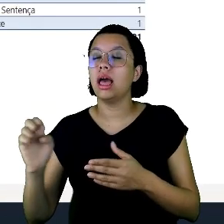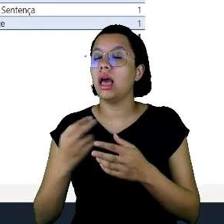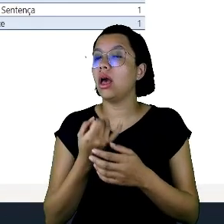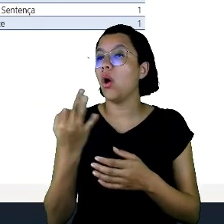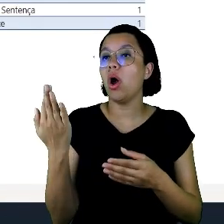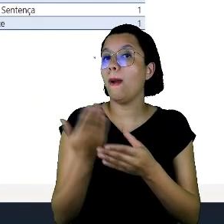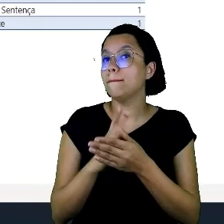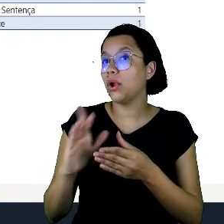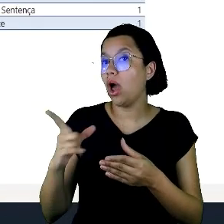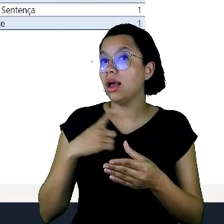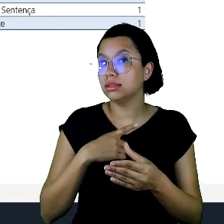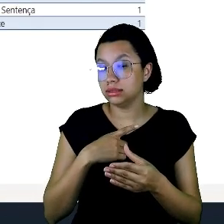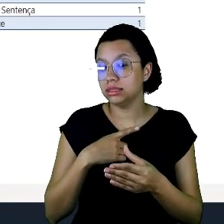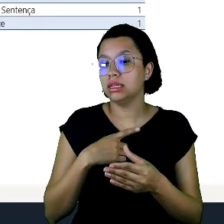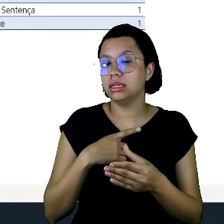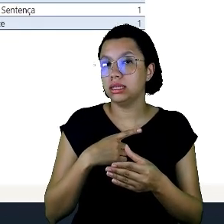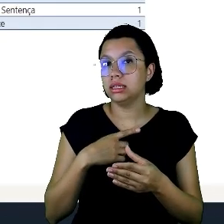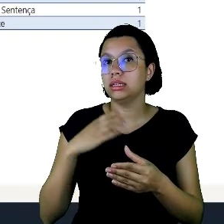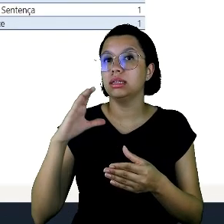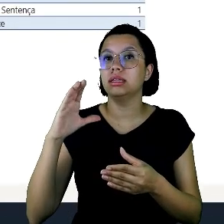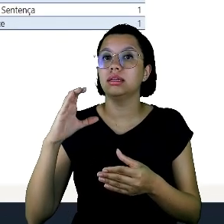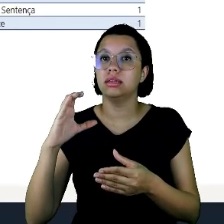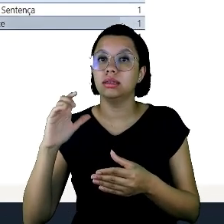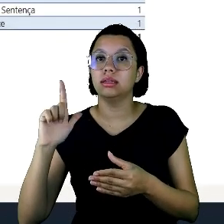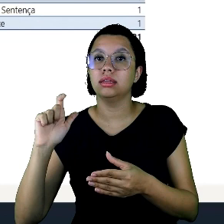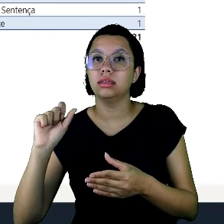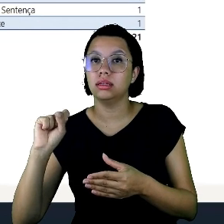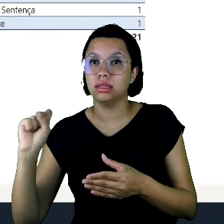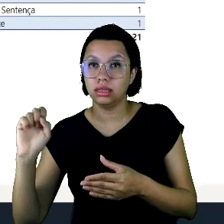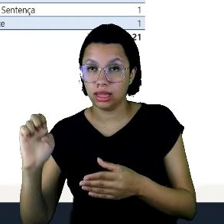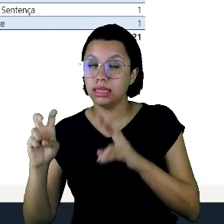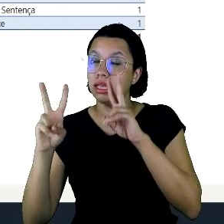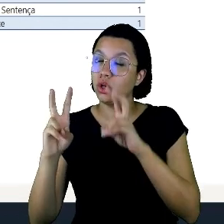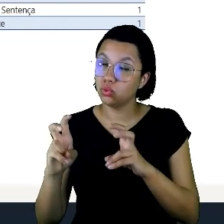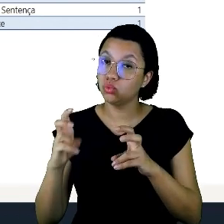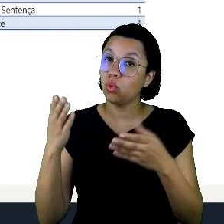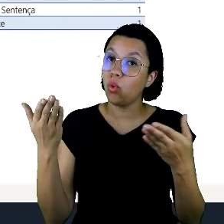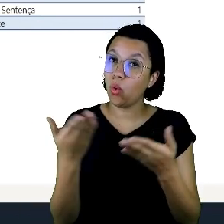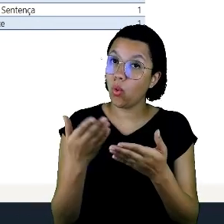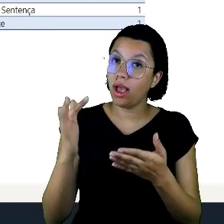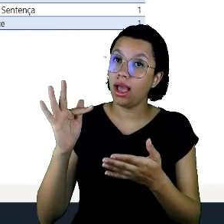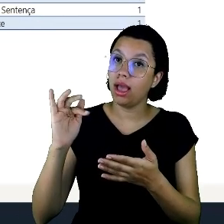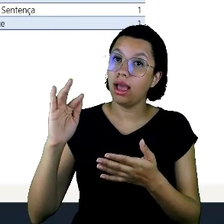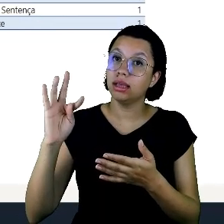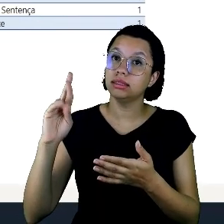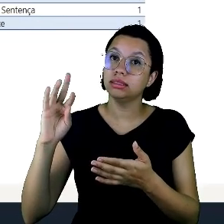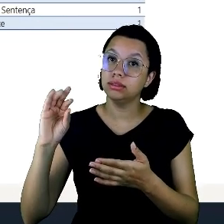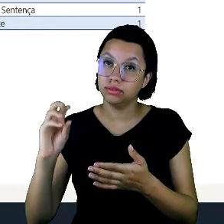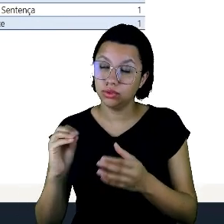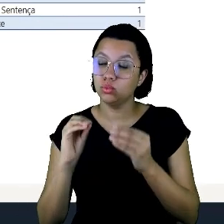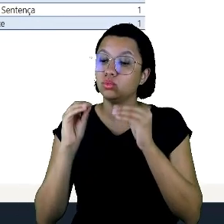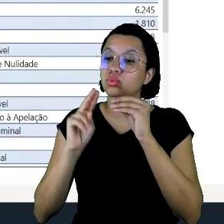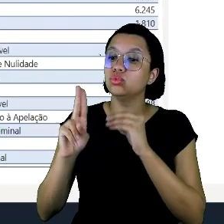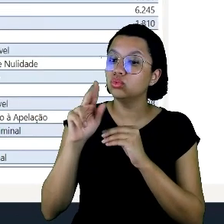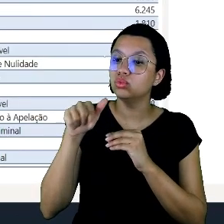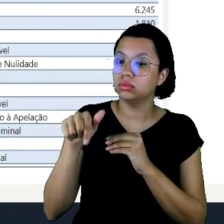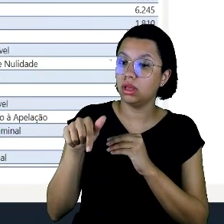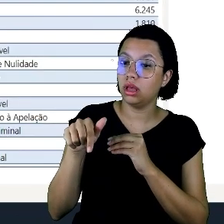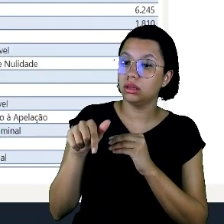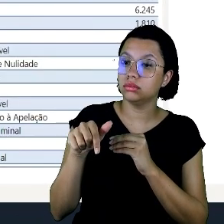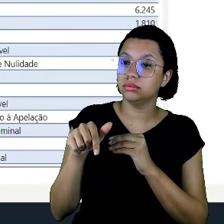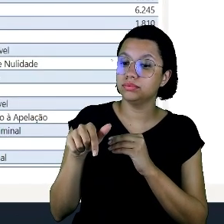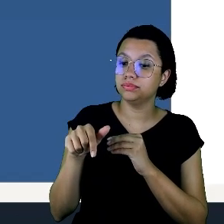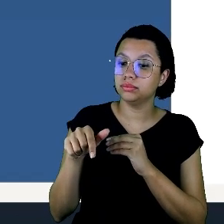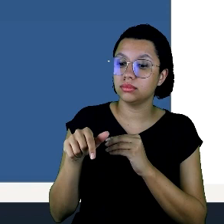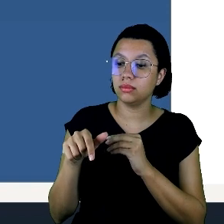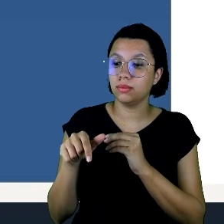assunto, quantos processos tem de classe e assunto com esses filtros aplicados. Kátia, troca a visualização.